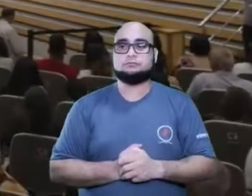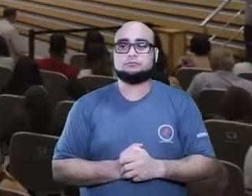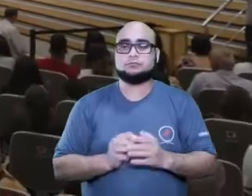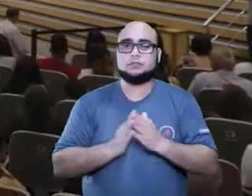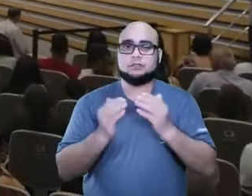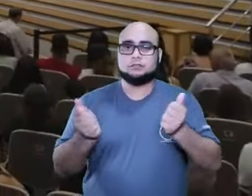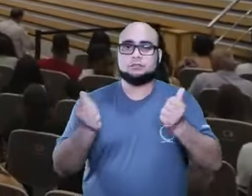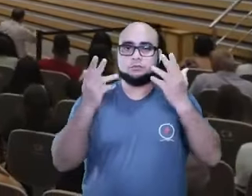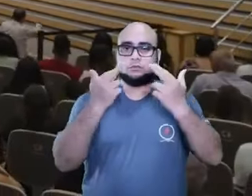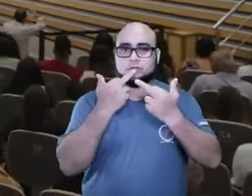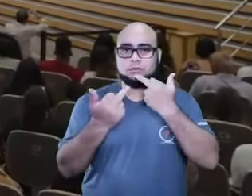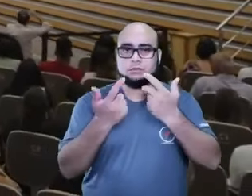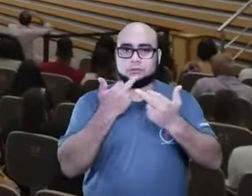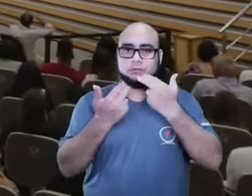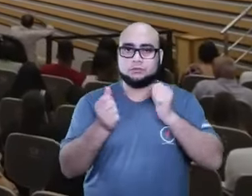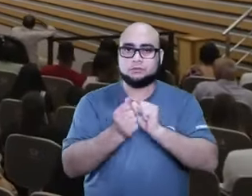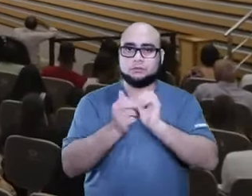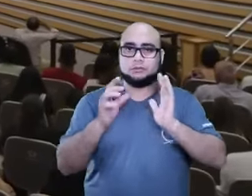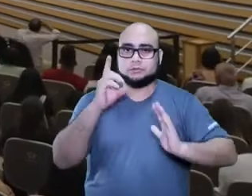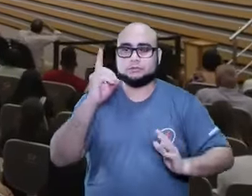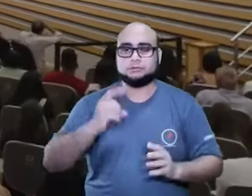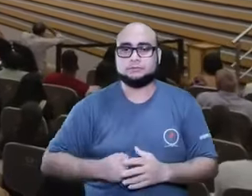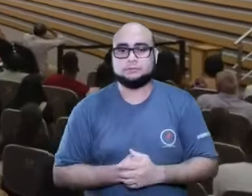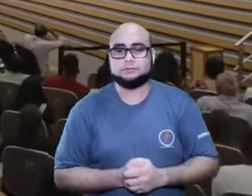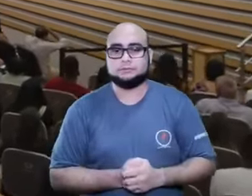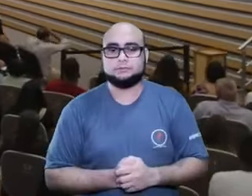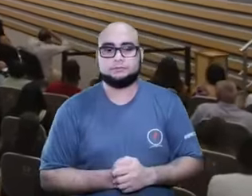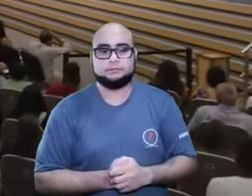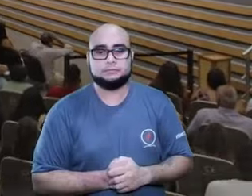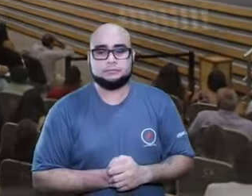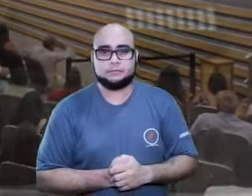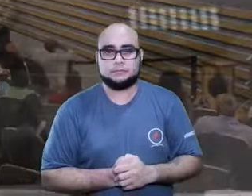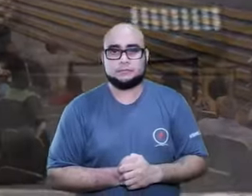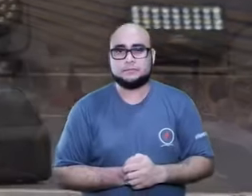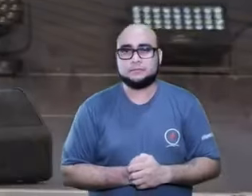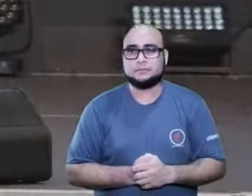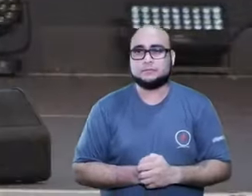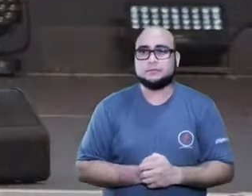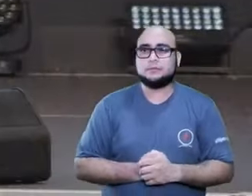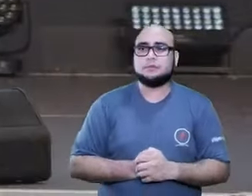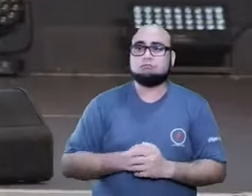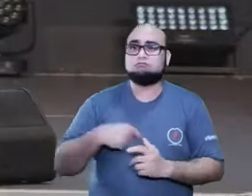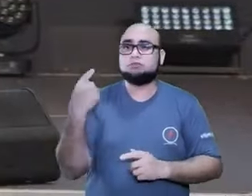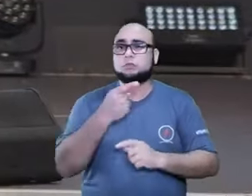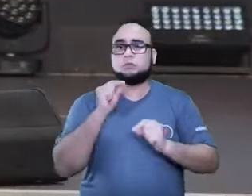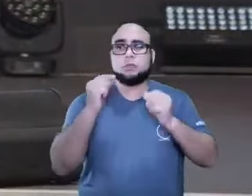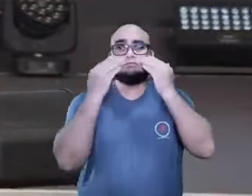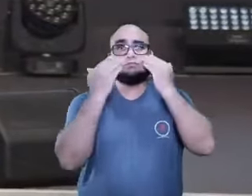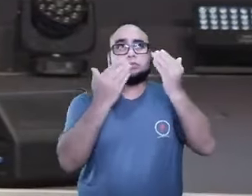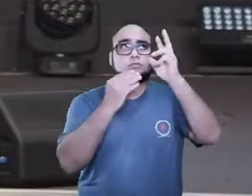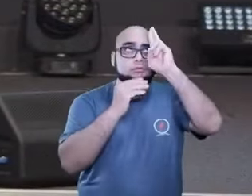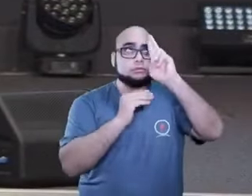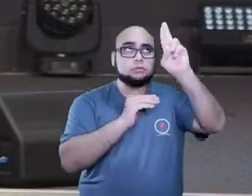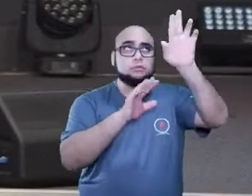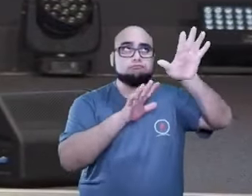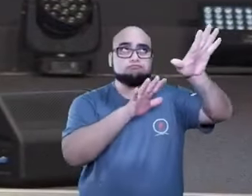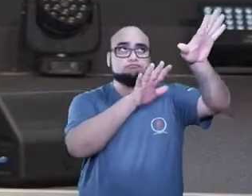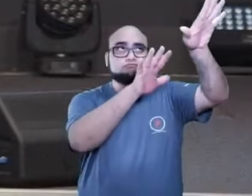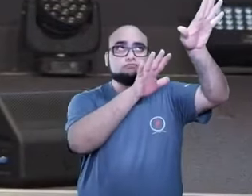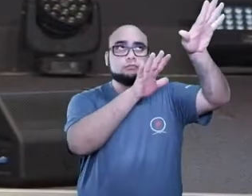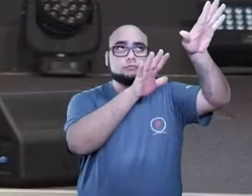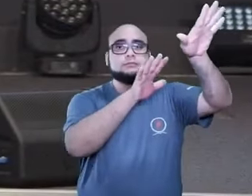Aleluia. Que nos apresentemos ao Senhor esta noite,